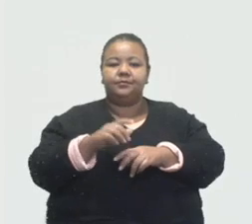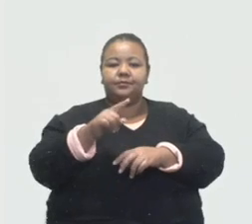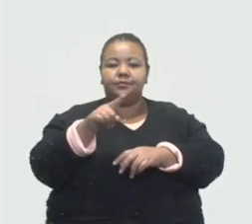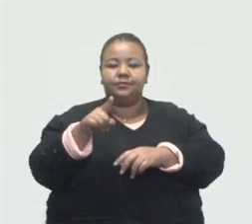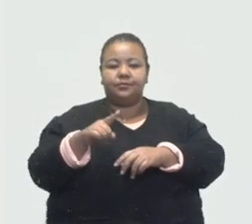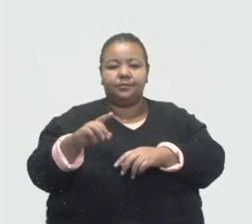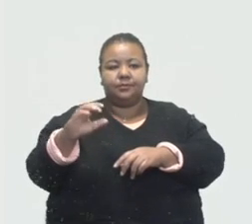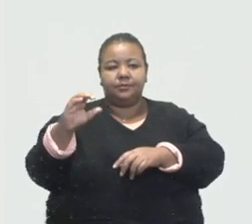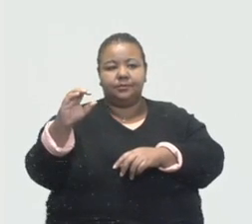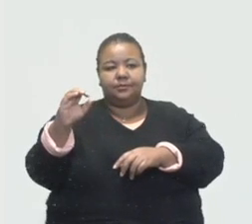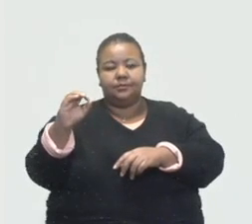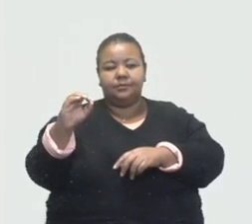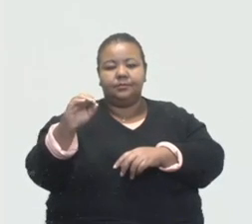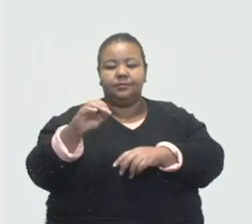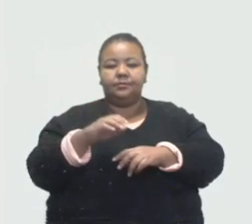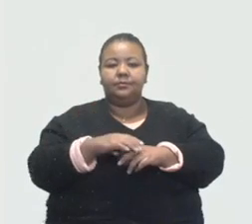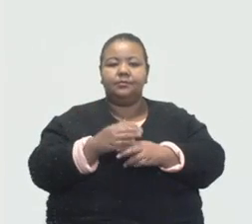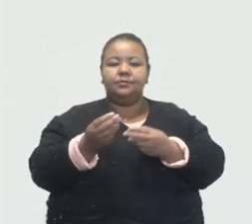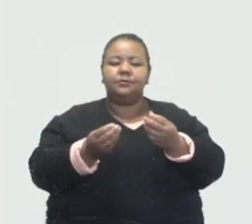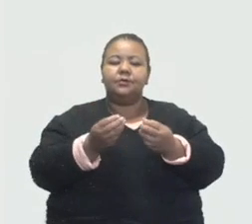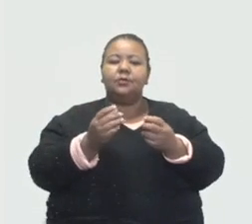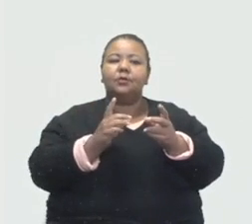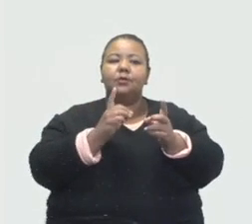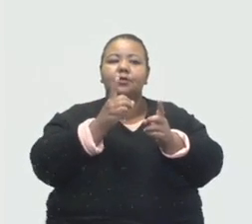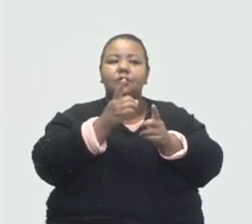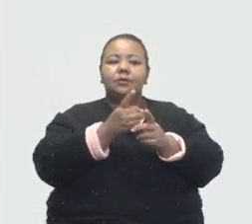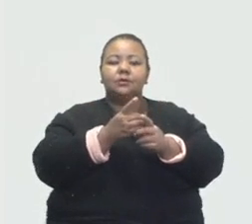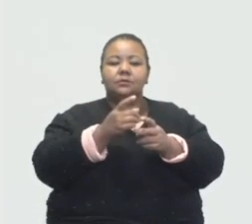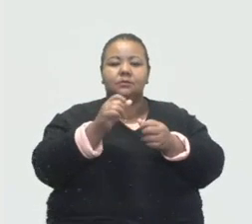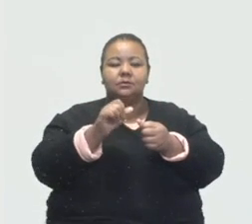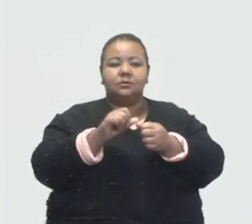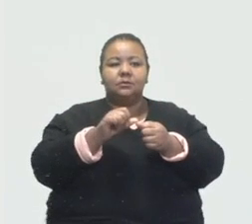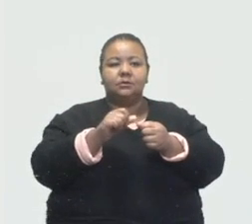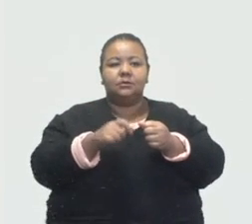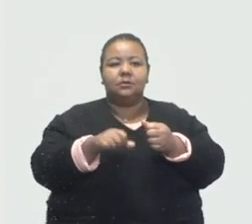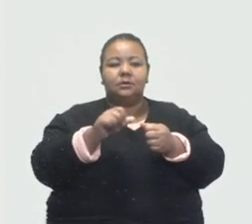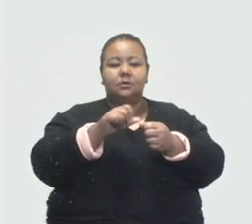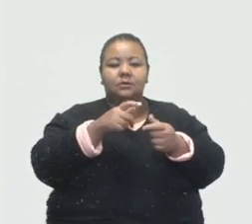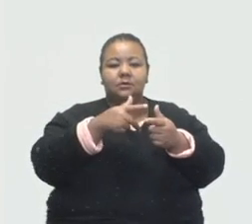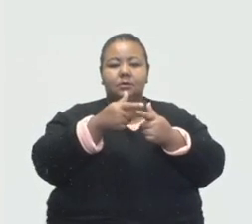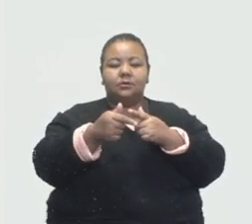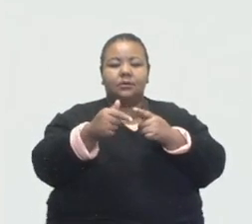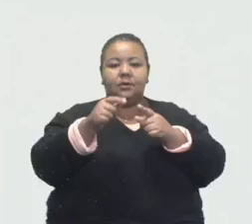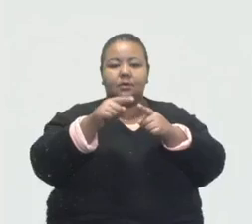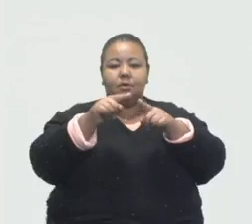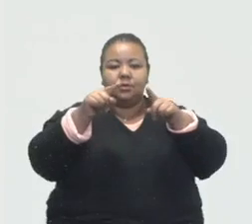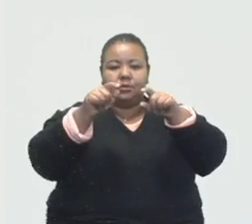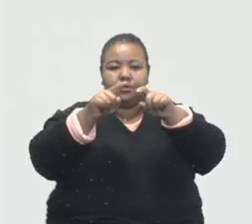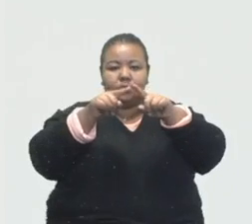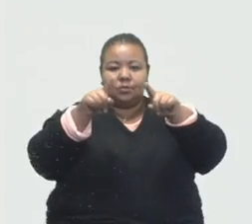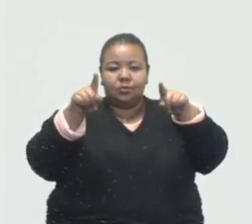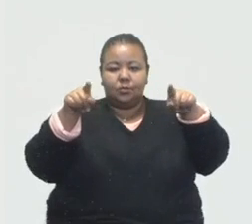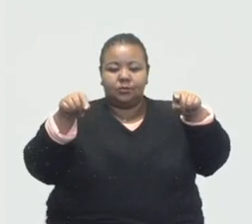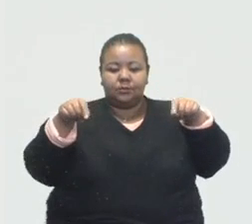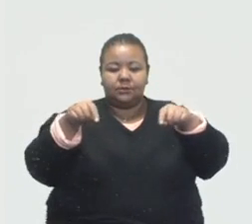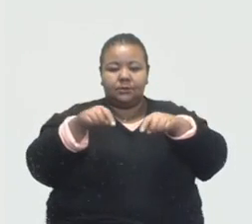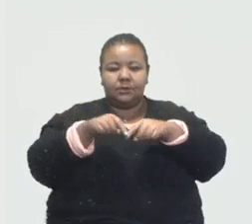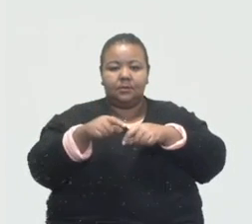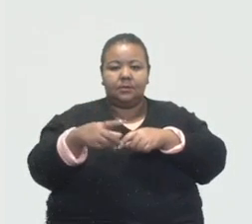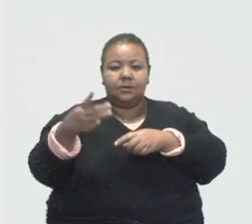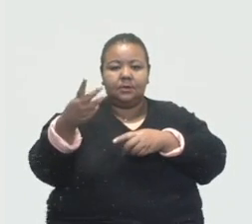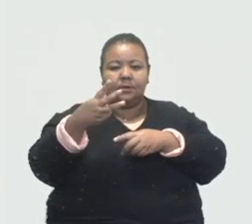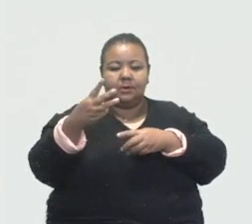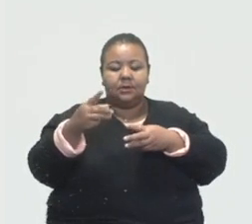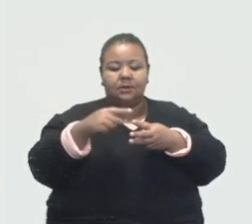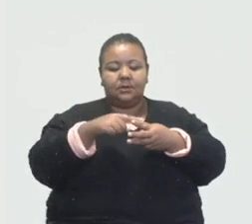a 0. Como você encontrou isso? A gente vai resolvendo esse sistema aqui, a gente pode, como ele tem 3 equações